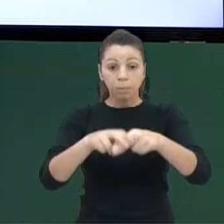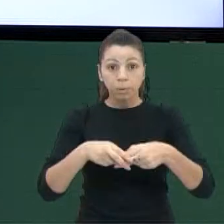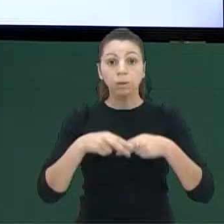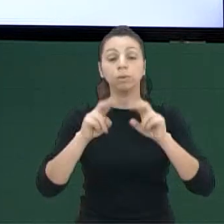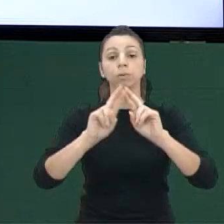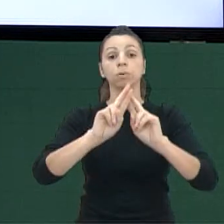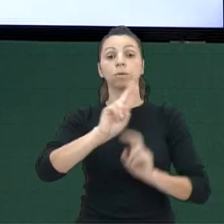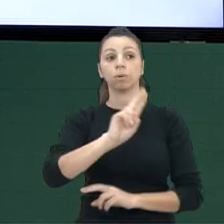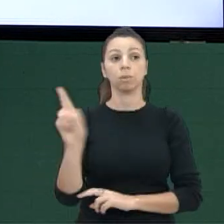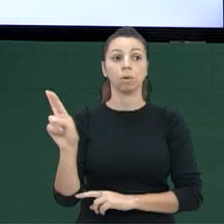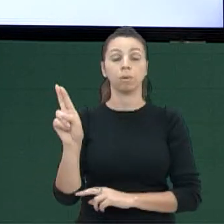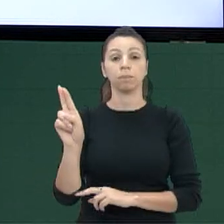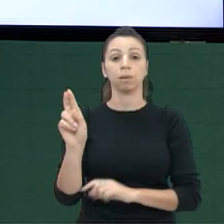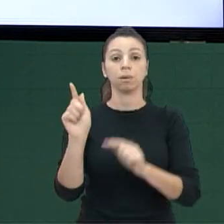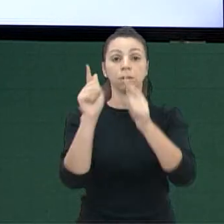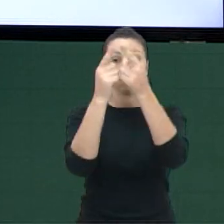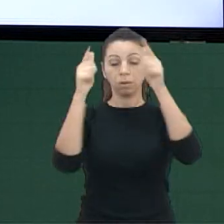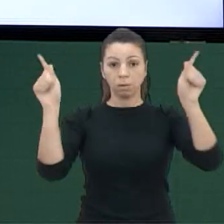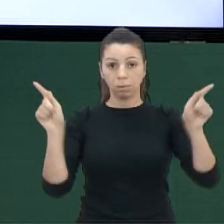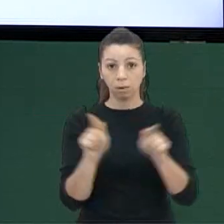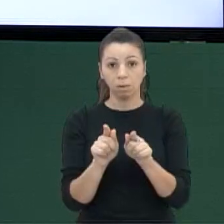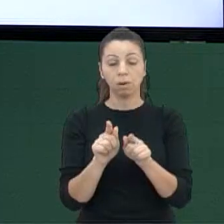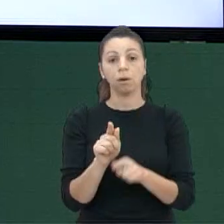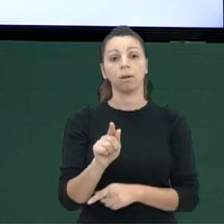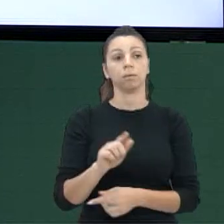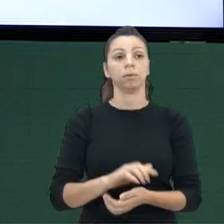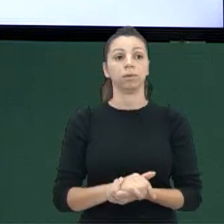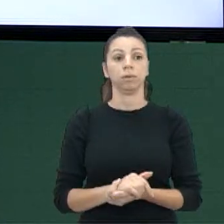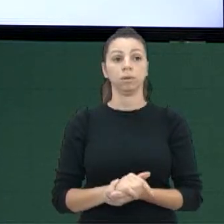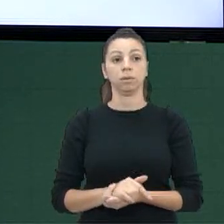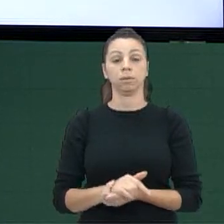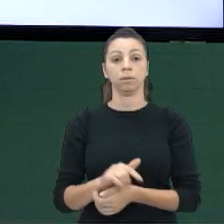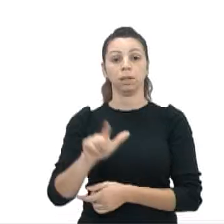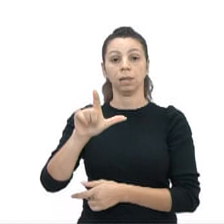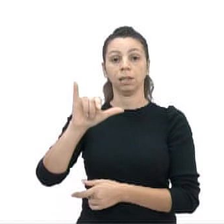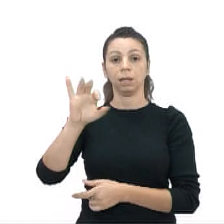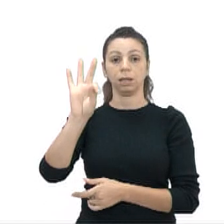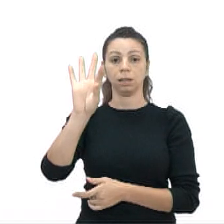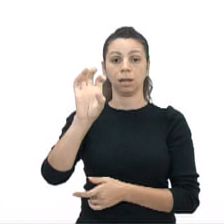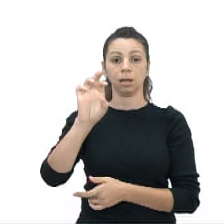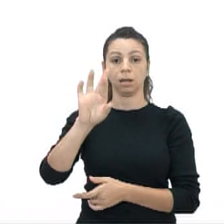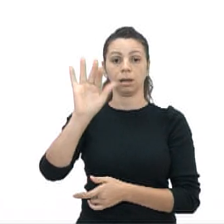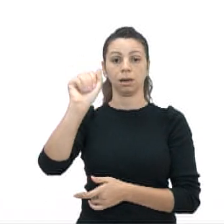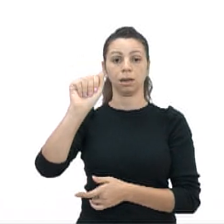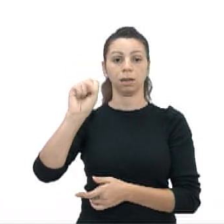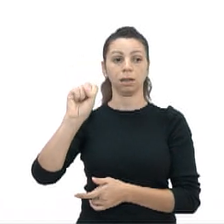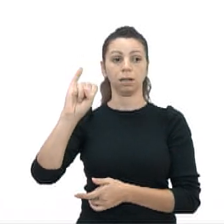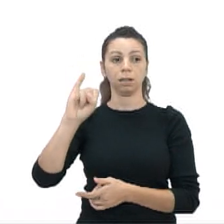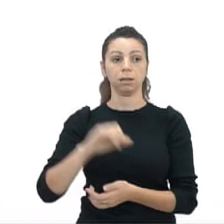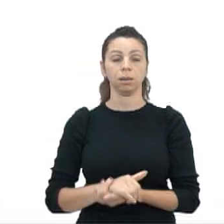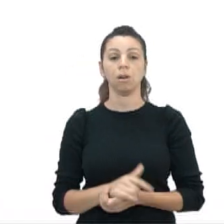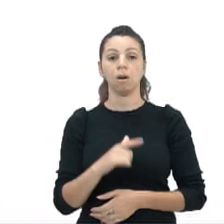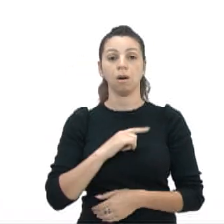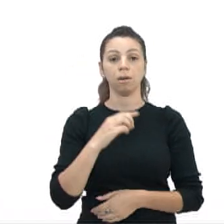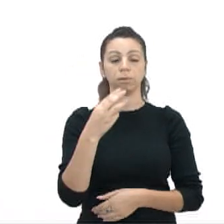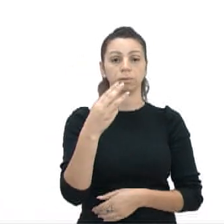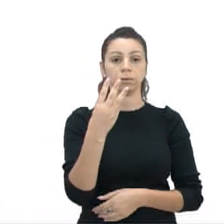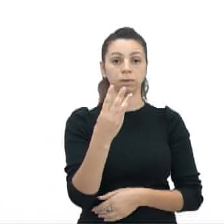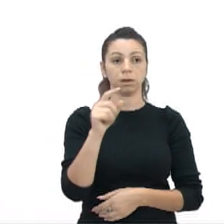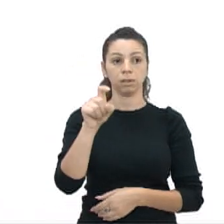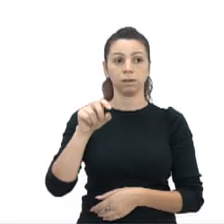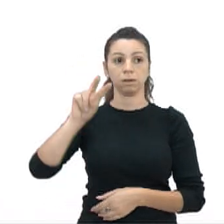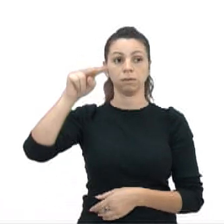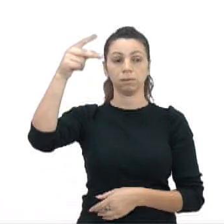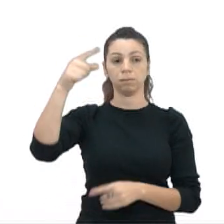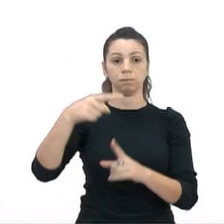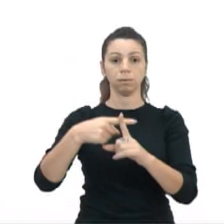algébricas ou expressões literais. Alguns exemplos: 3x² mais 2y